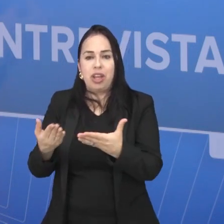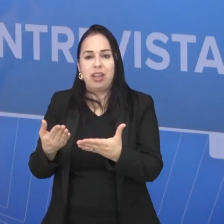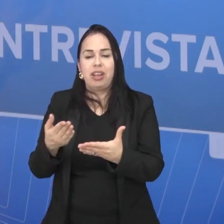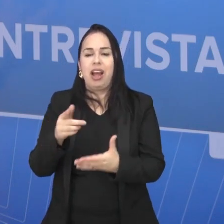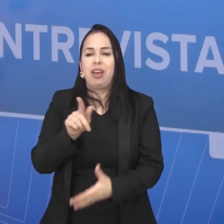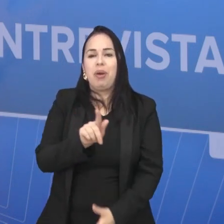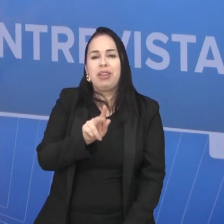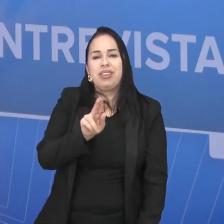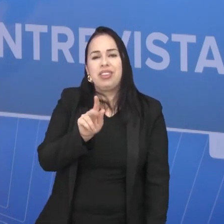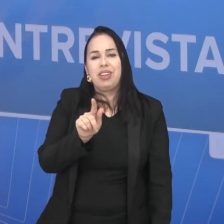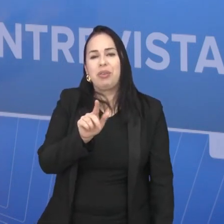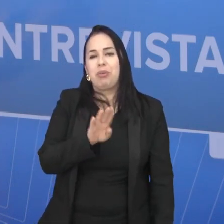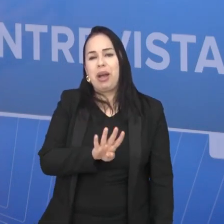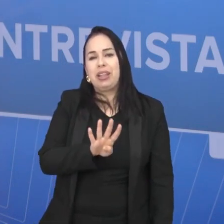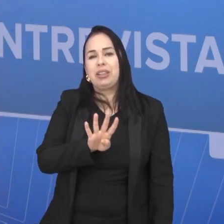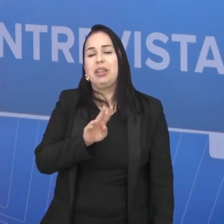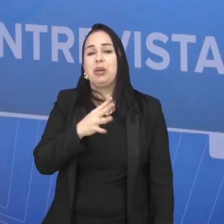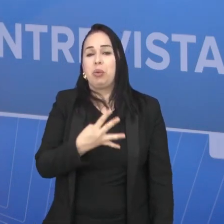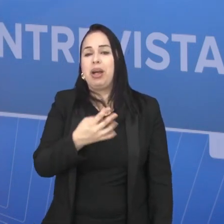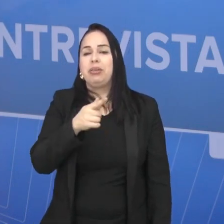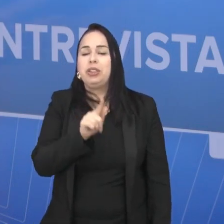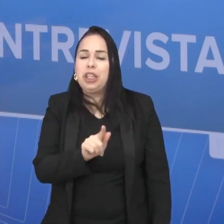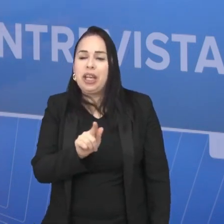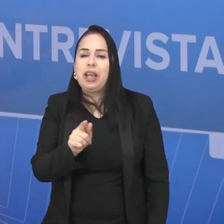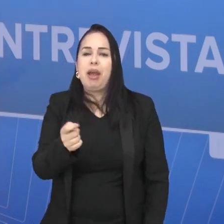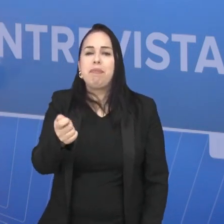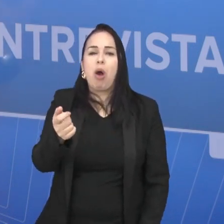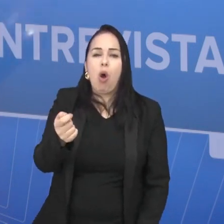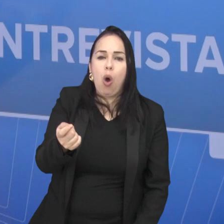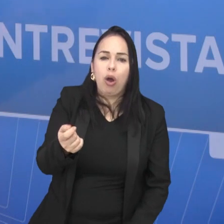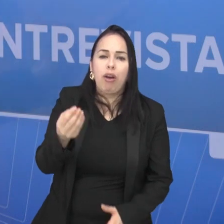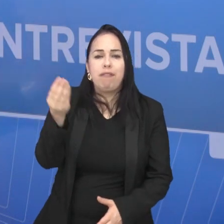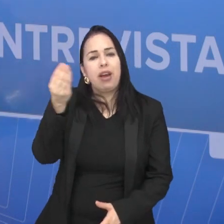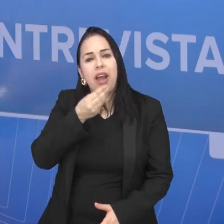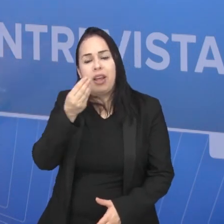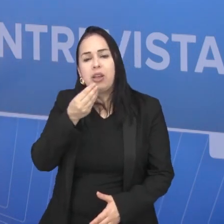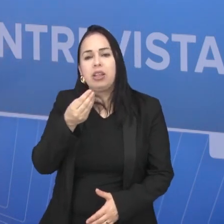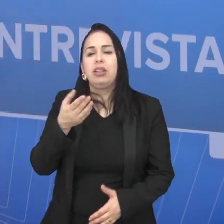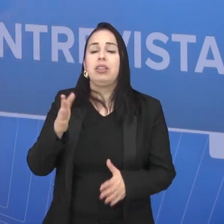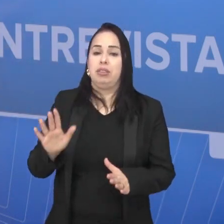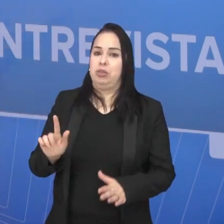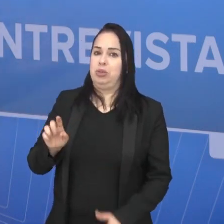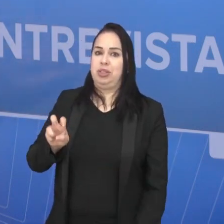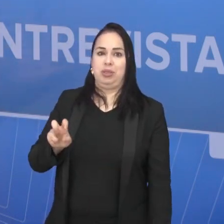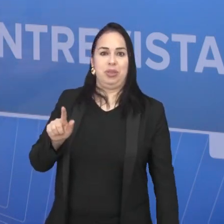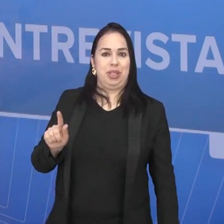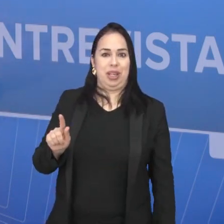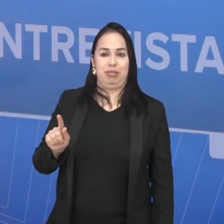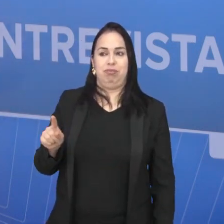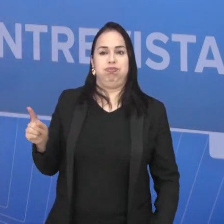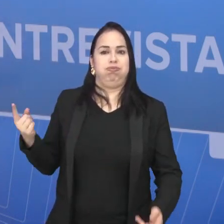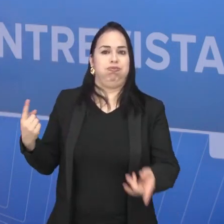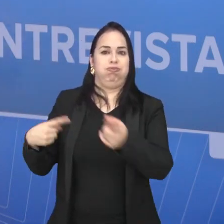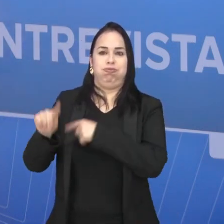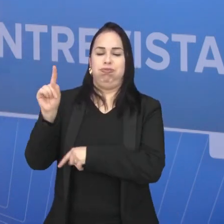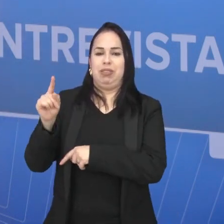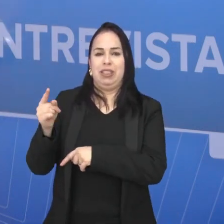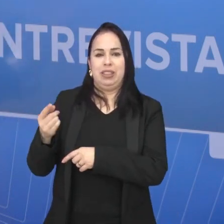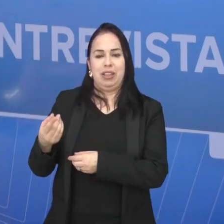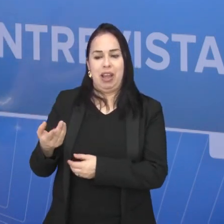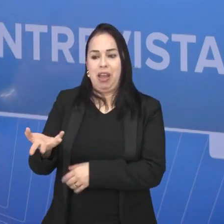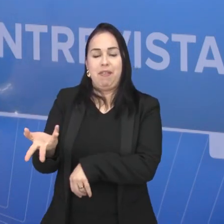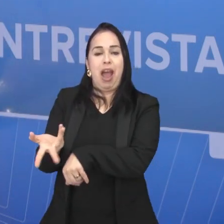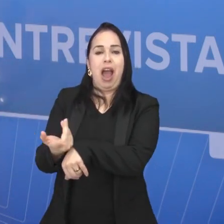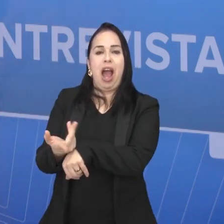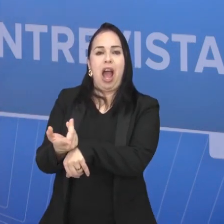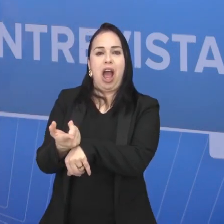ponho o 4G, eu ponho aquele 4G, quanto ele atinge, né, quantos equipamentos eu posso trabalhar. O 5G, ele vai dar muito